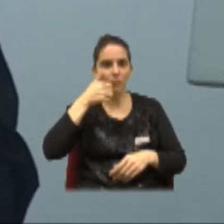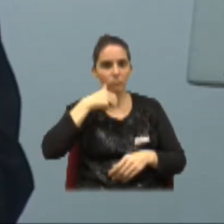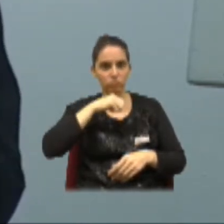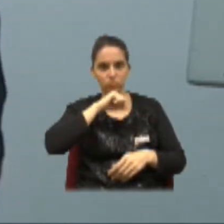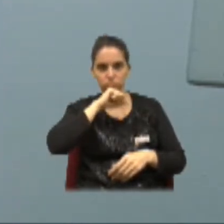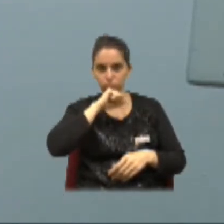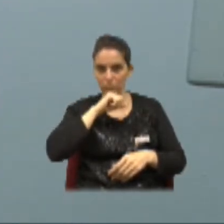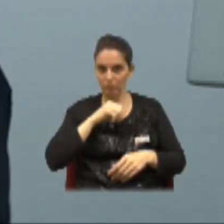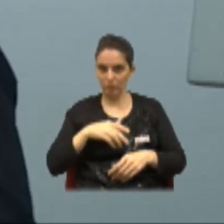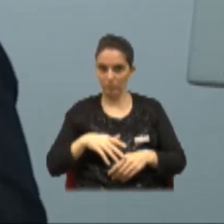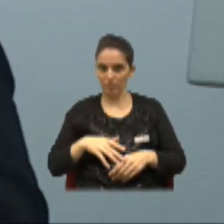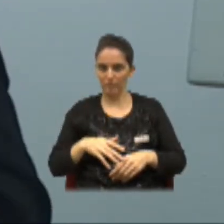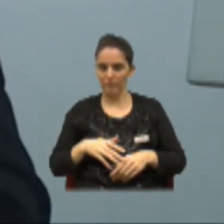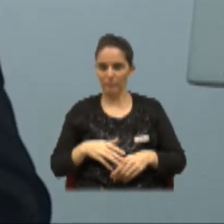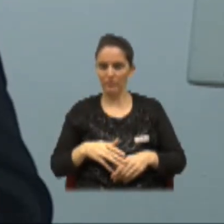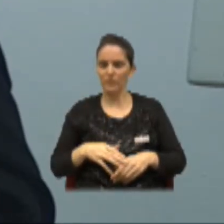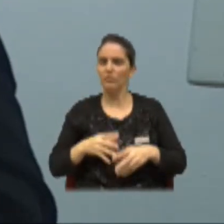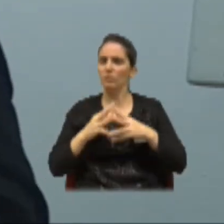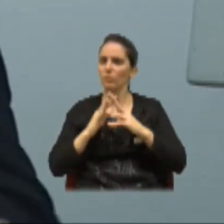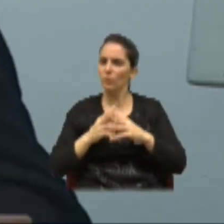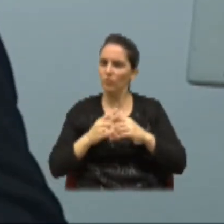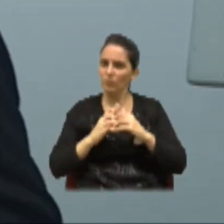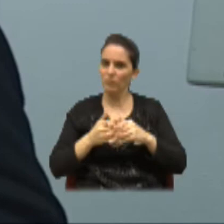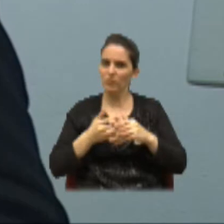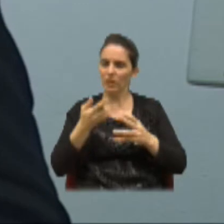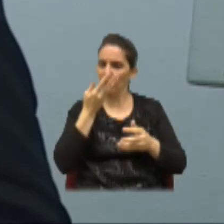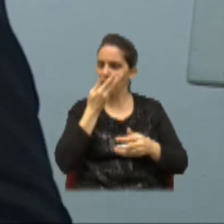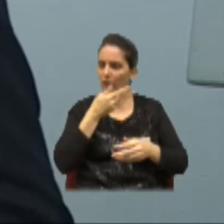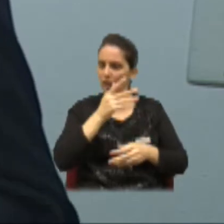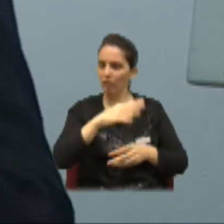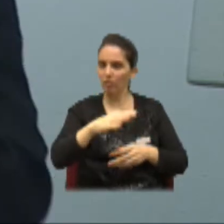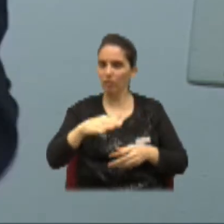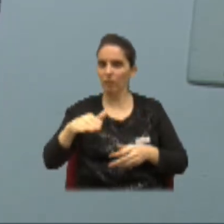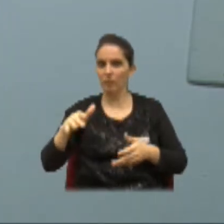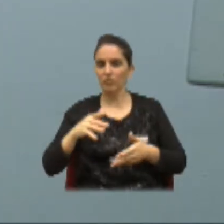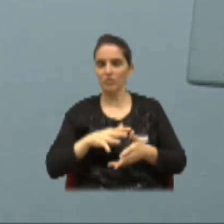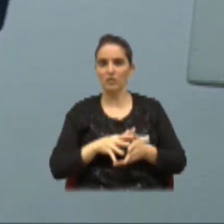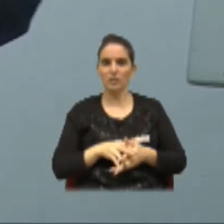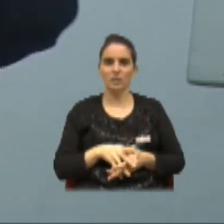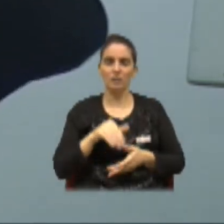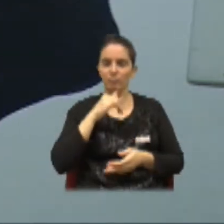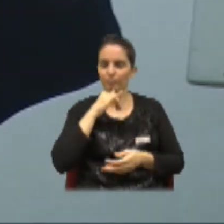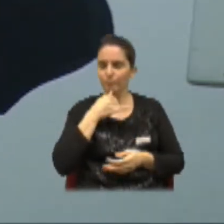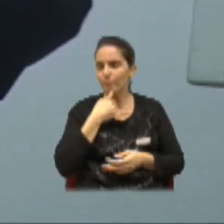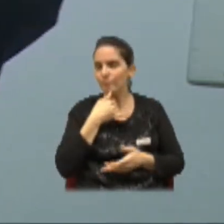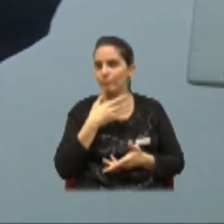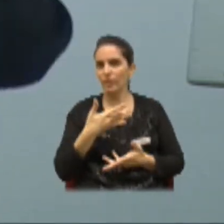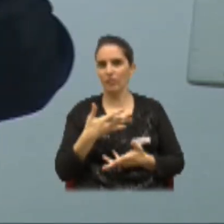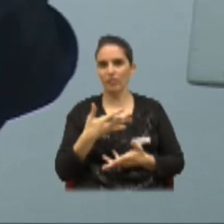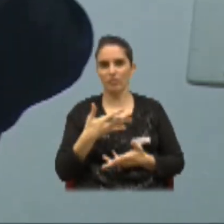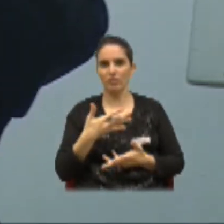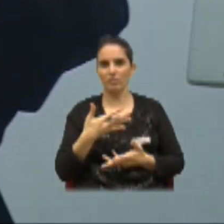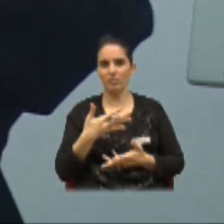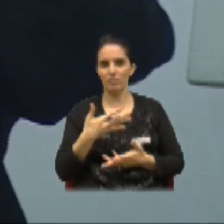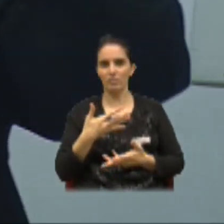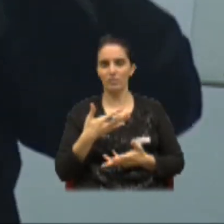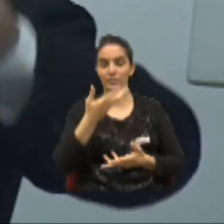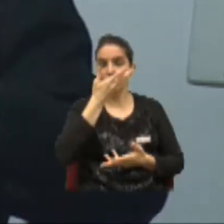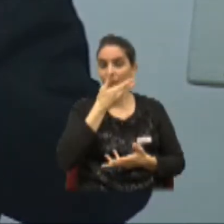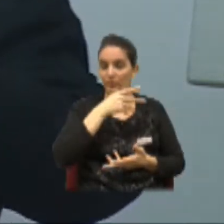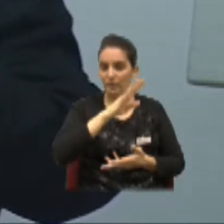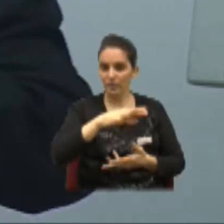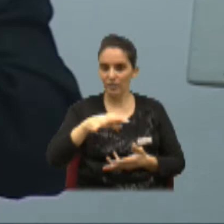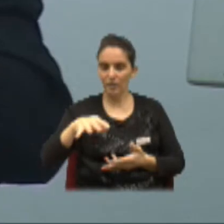a confiança da criança. E isso faz com que a cabeça da criança se